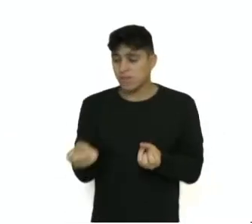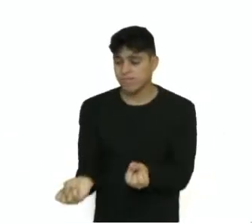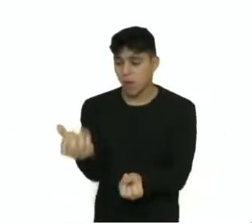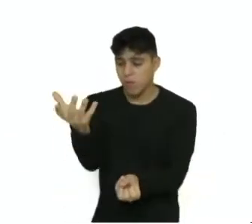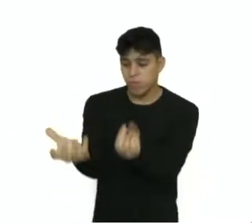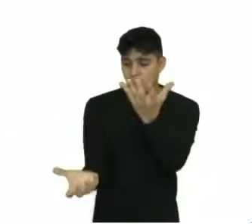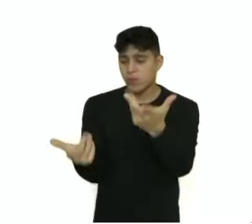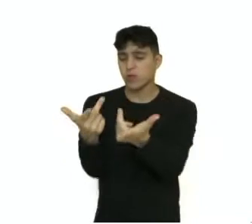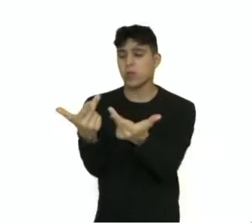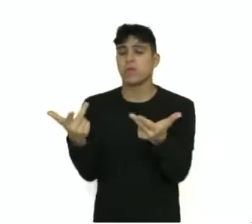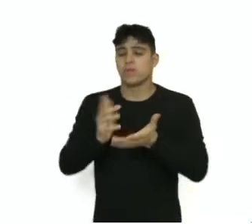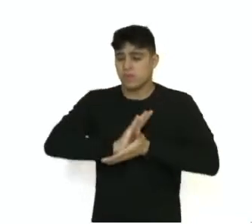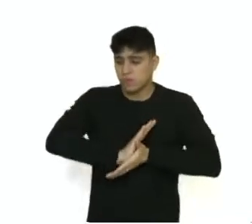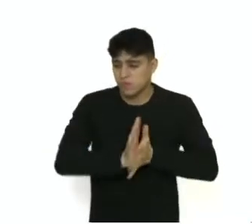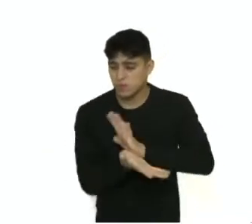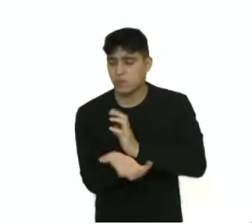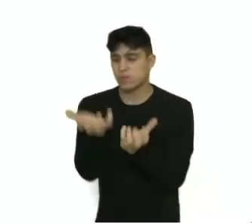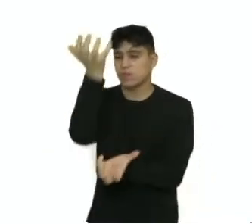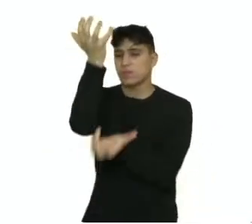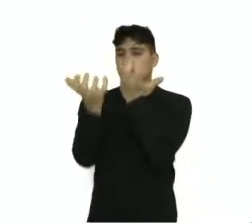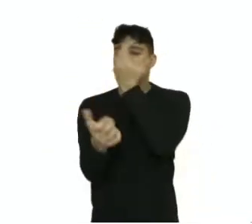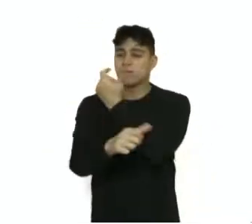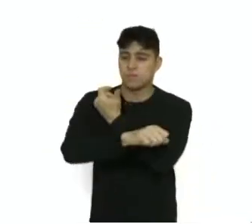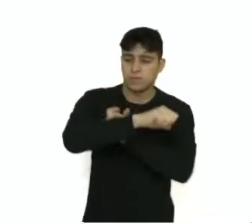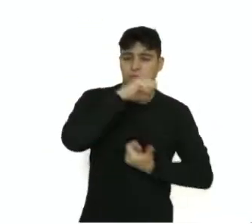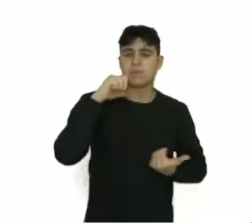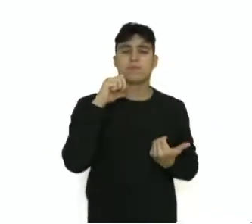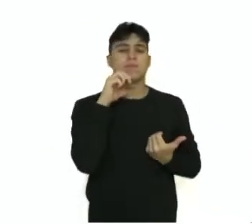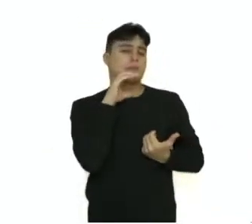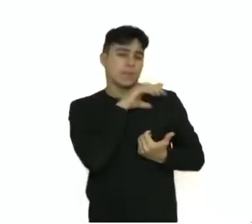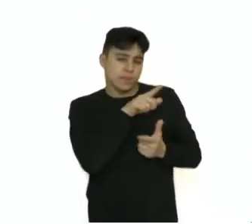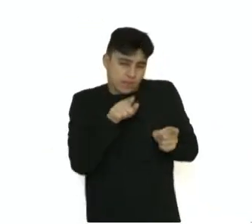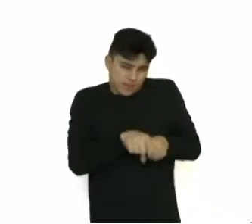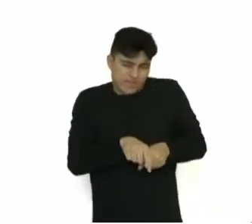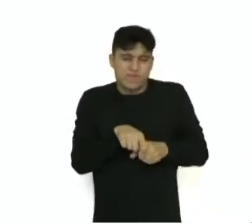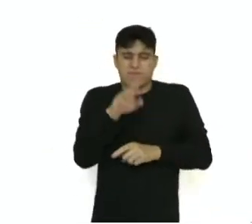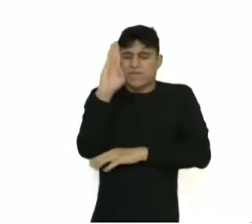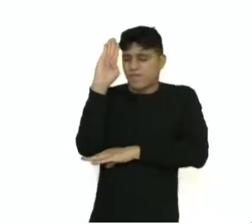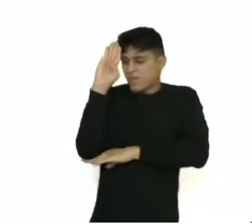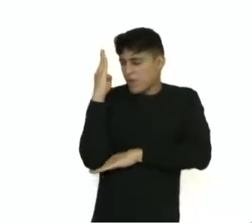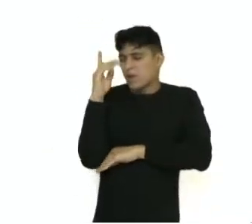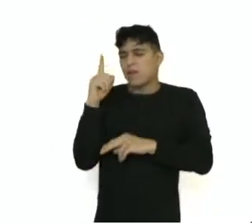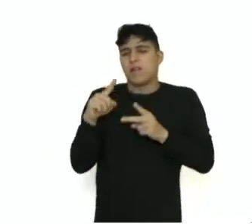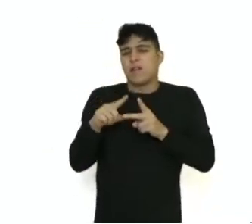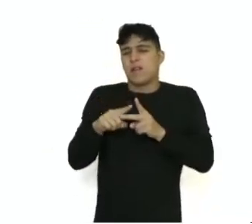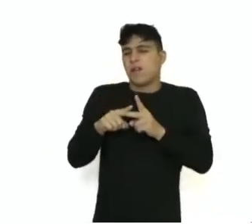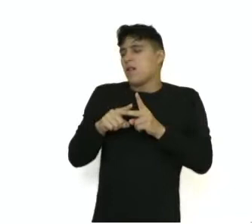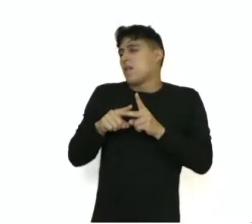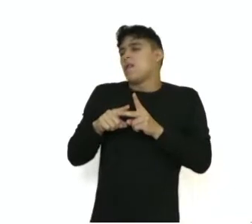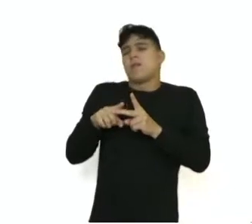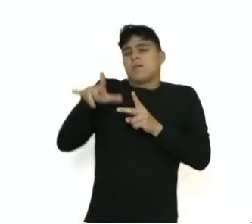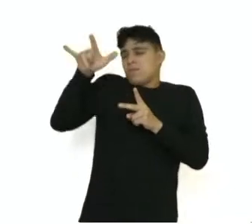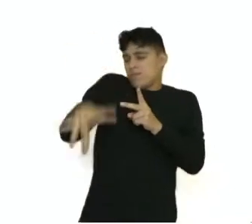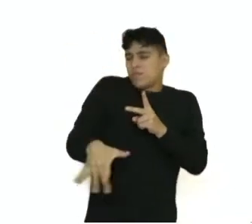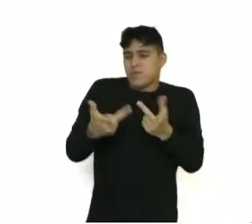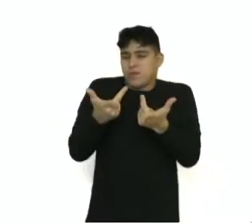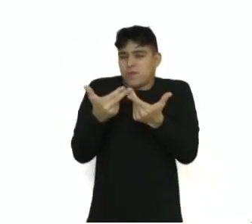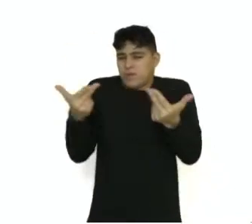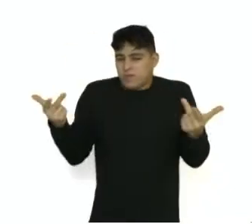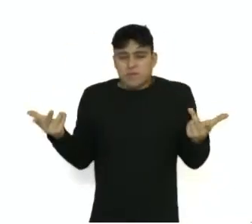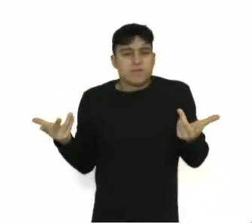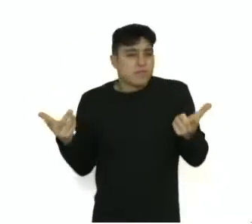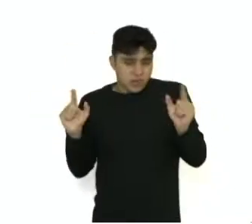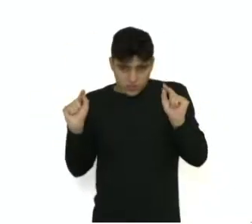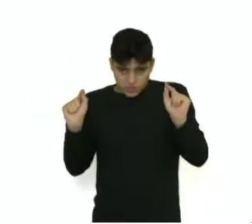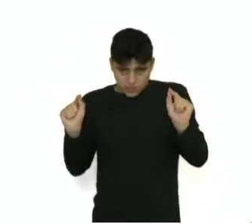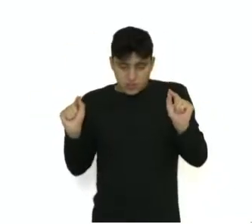que serão queimadas, né? Como, por exemplo, resíduos de madeira, celulose, gás, lenhas, né? Resíduos municipais e outros,